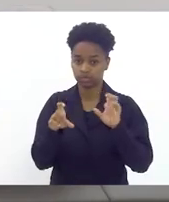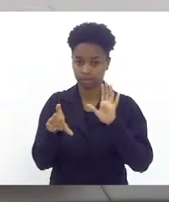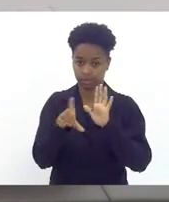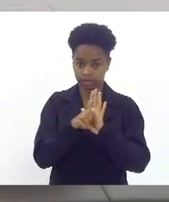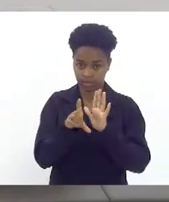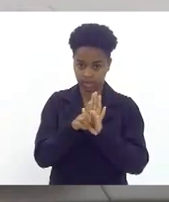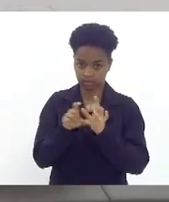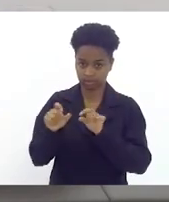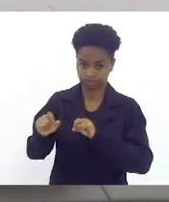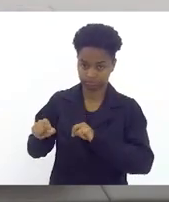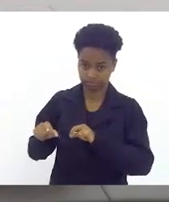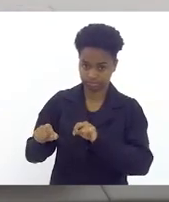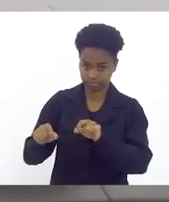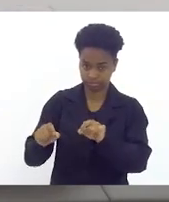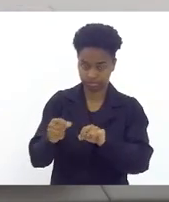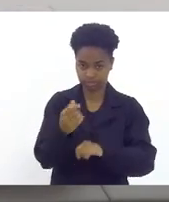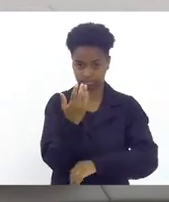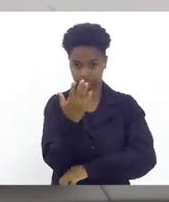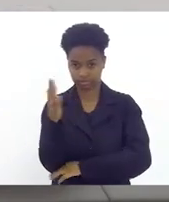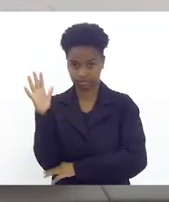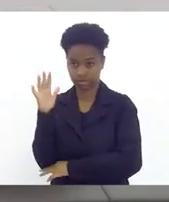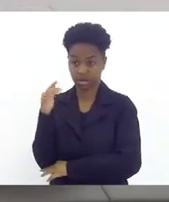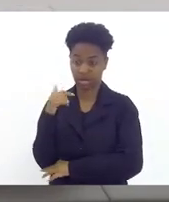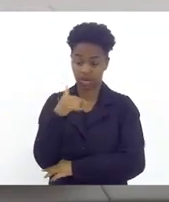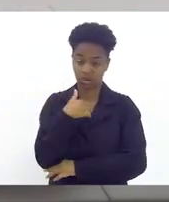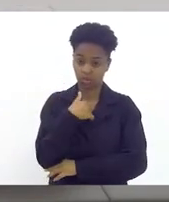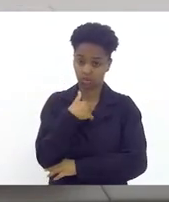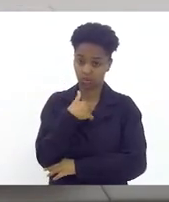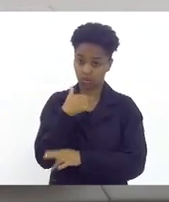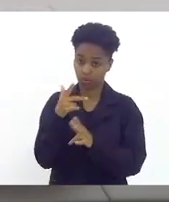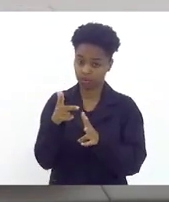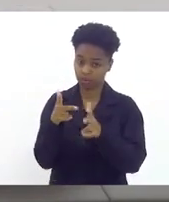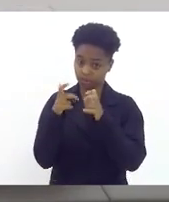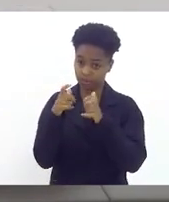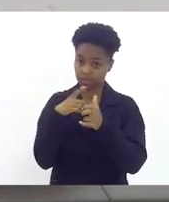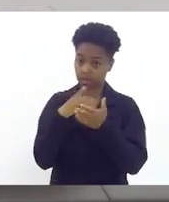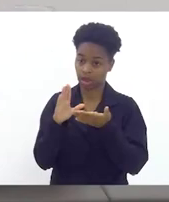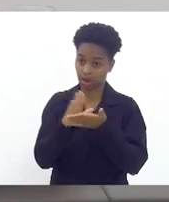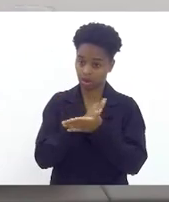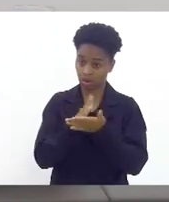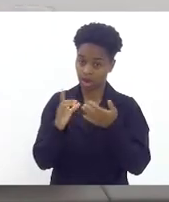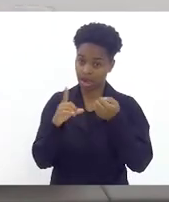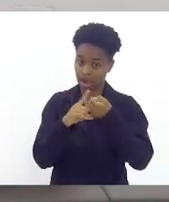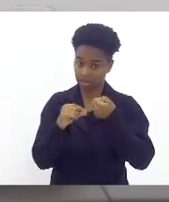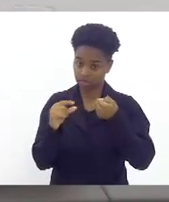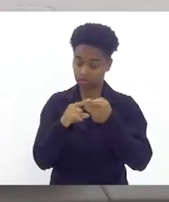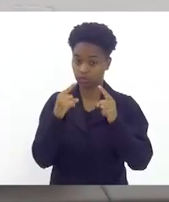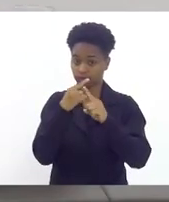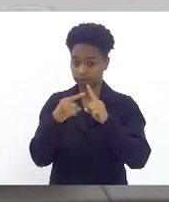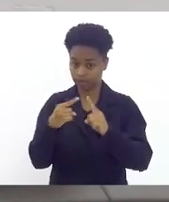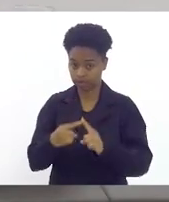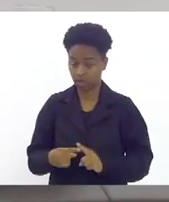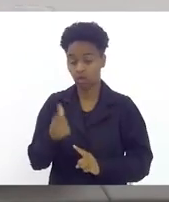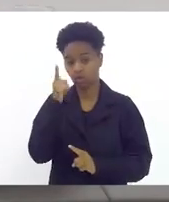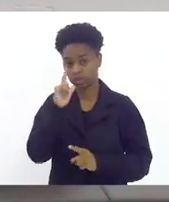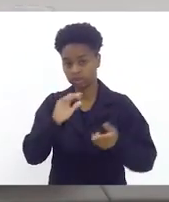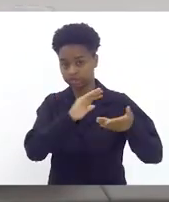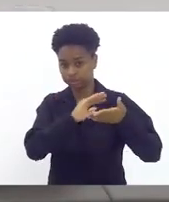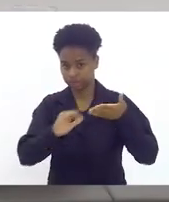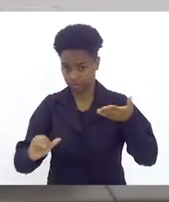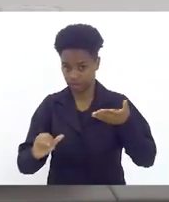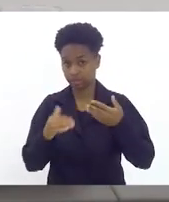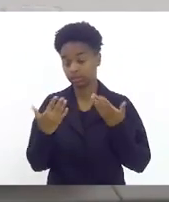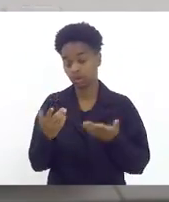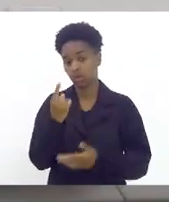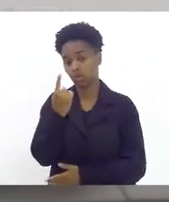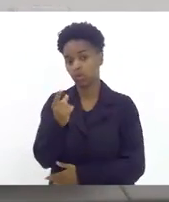restauração Eu por acaso aqui vi que alguns artigos que foram vetados a gente conseguiu derrubar o veto e